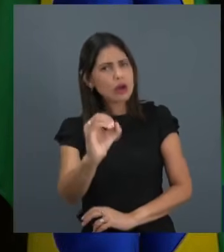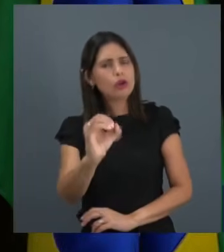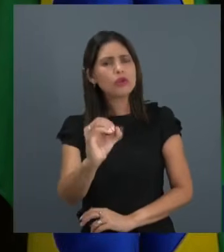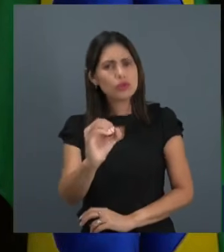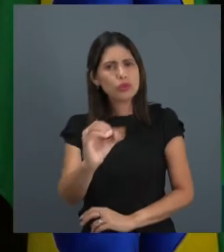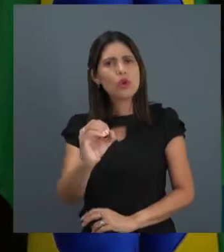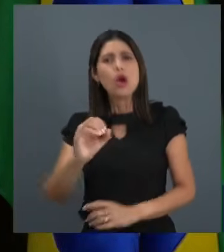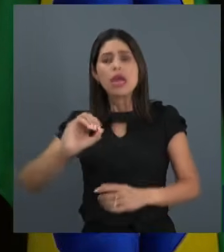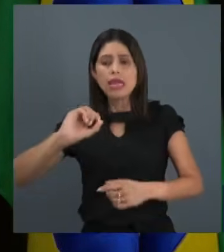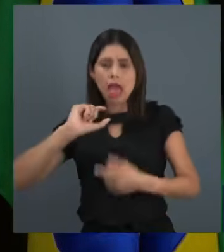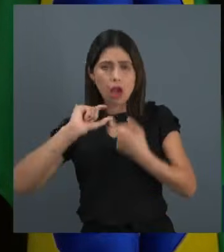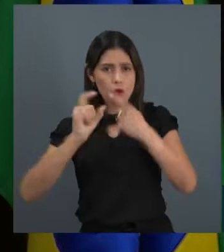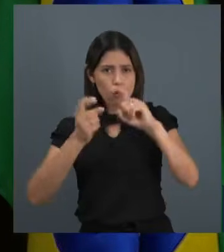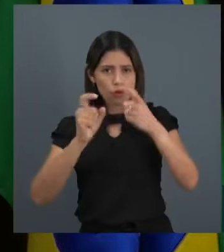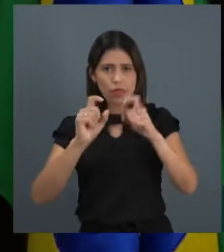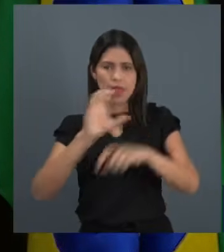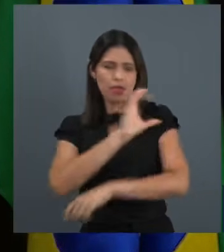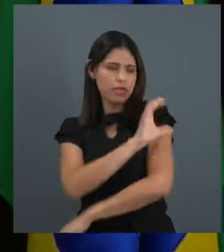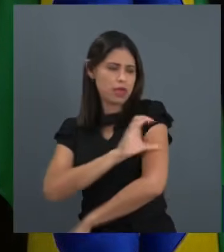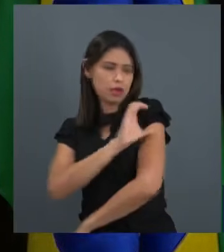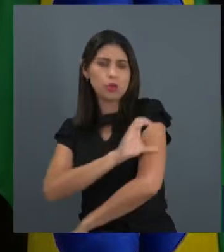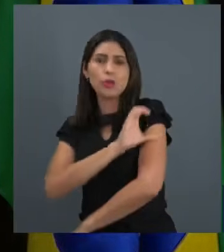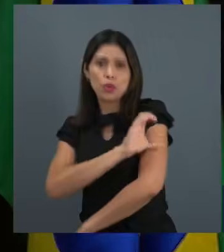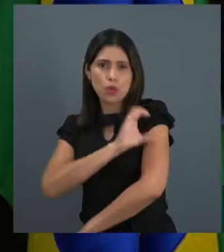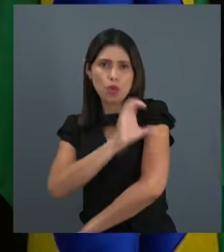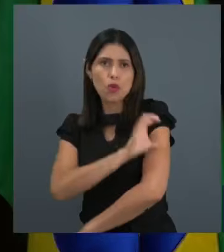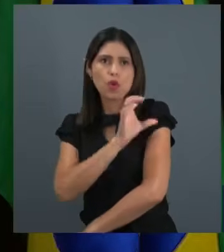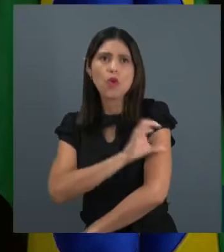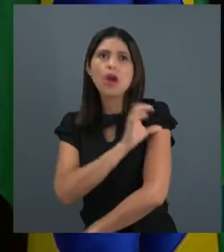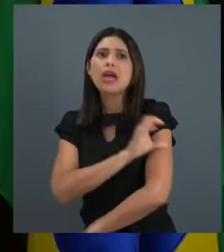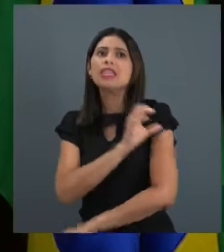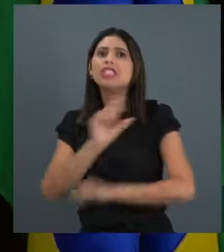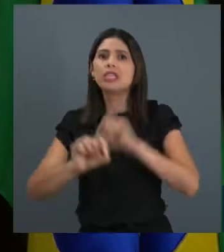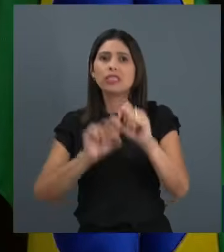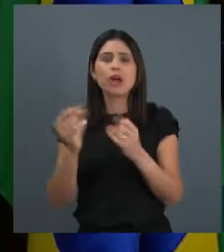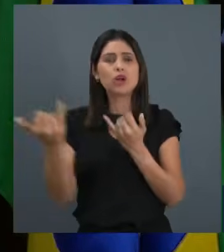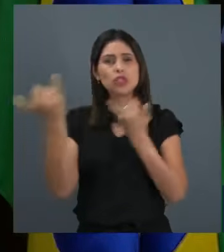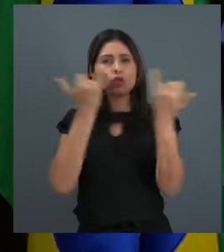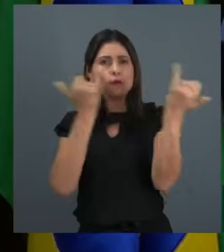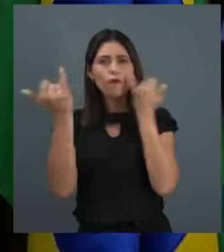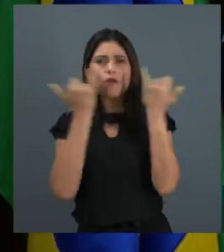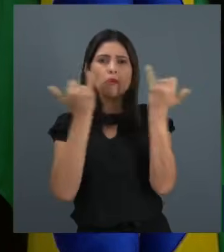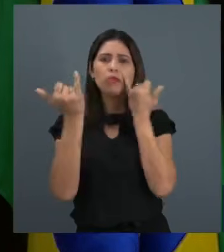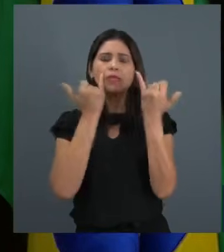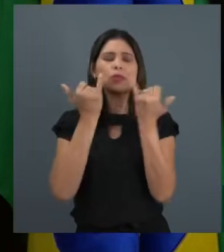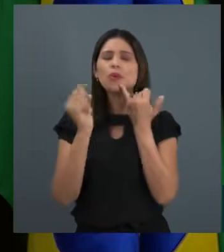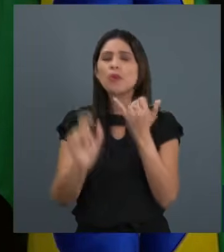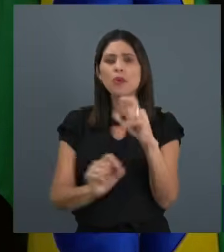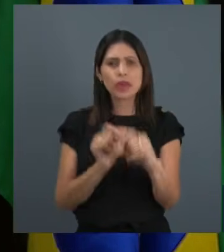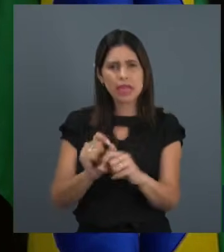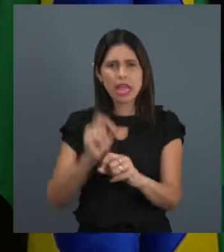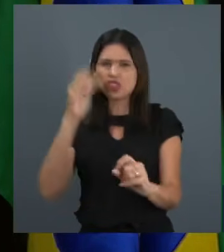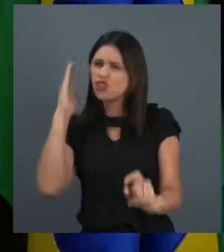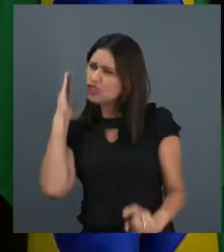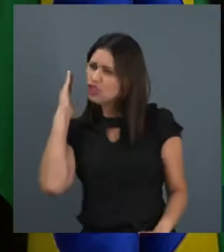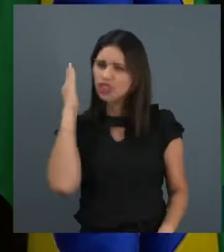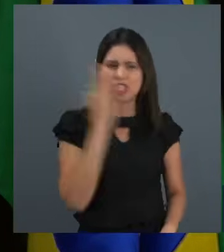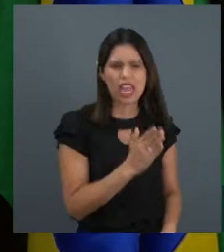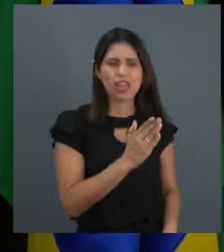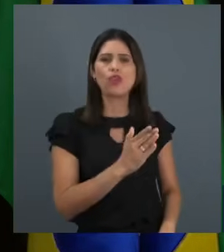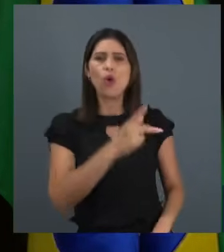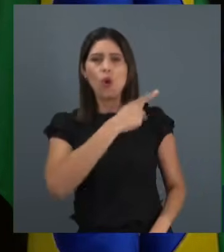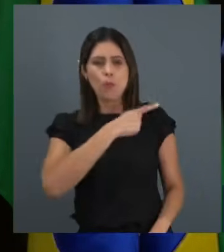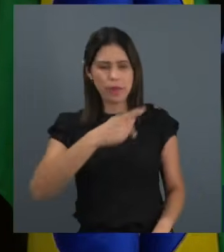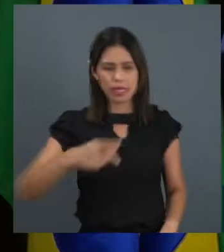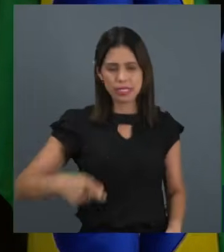da Assessoria Especial de Enfrentamento à Desinformação, diretamente ligado ao então presidente do Tribunal